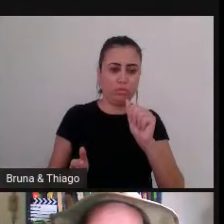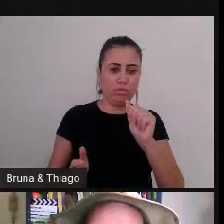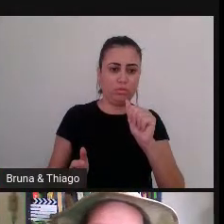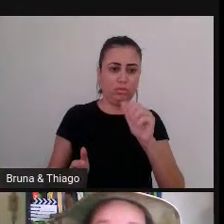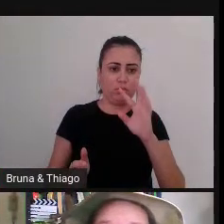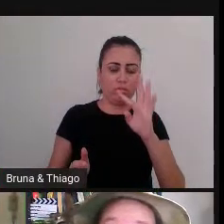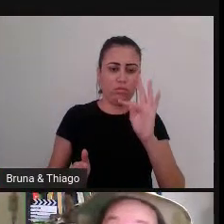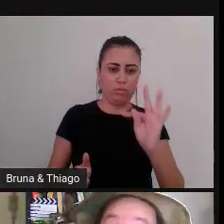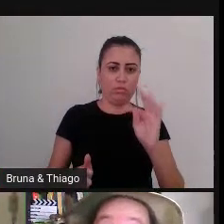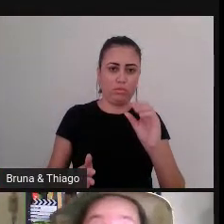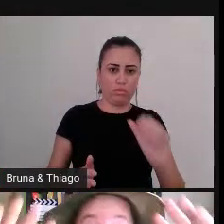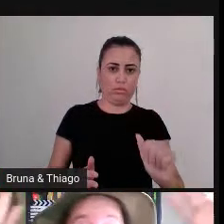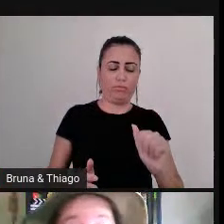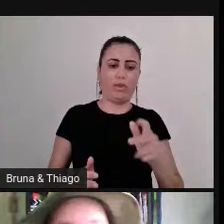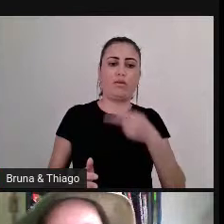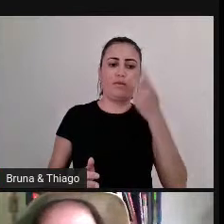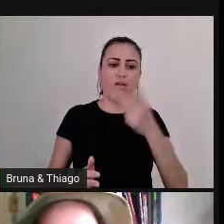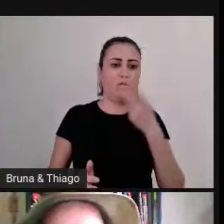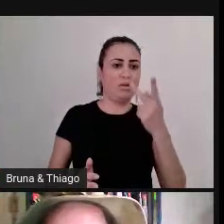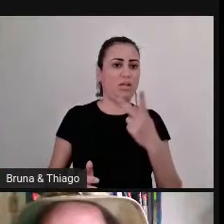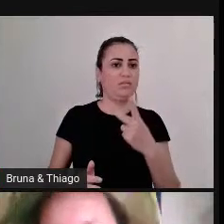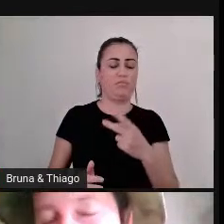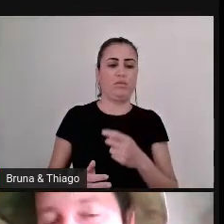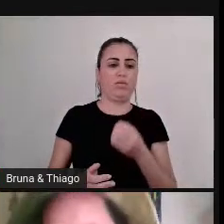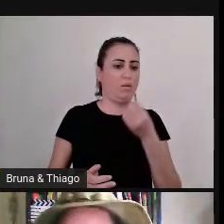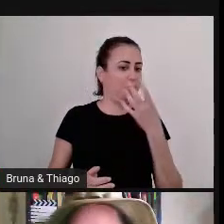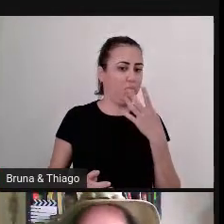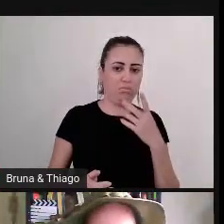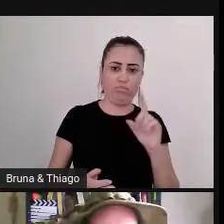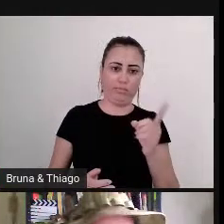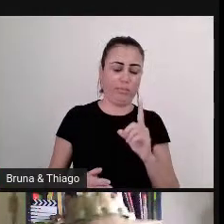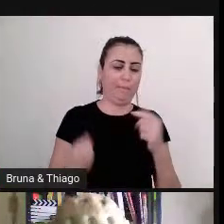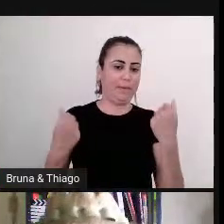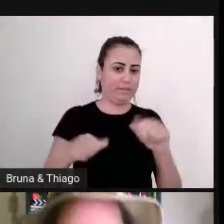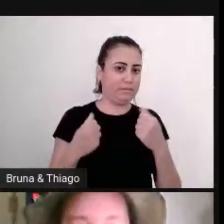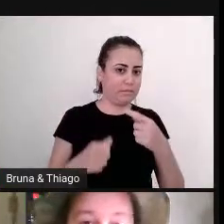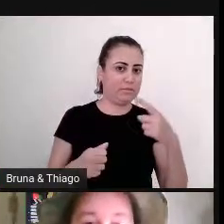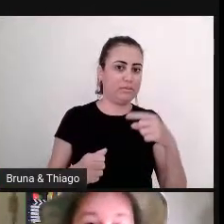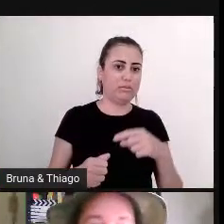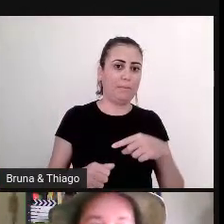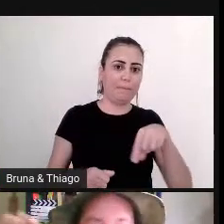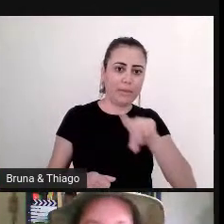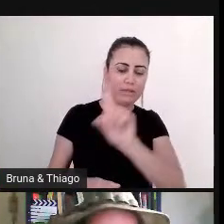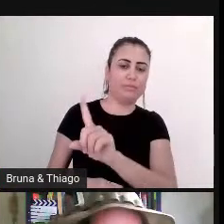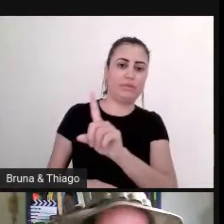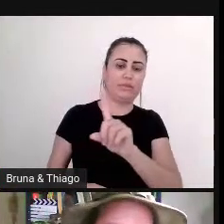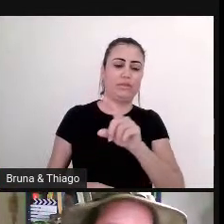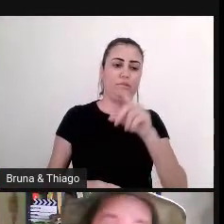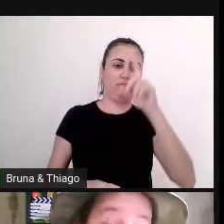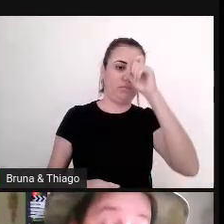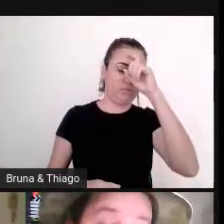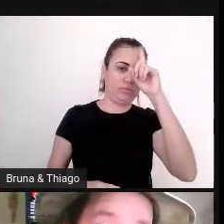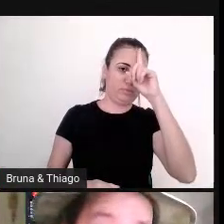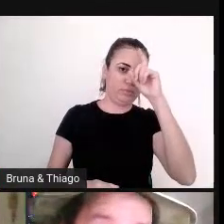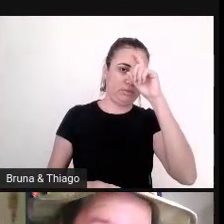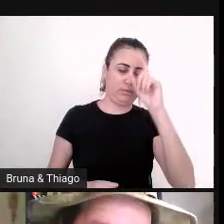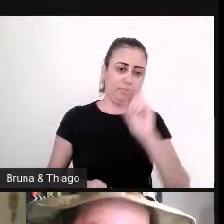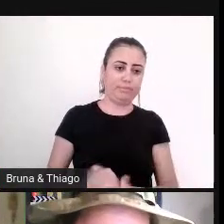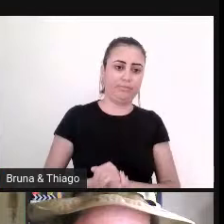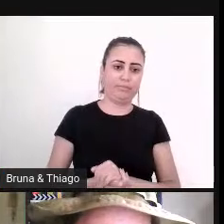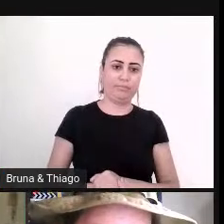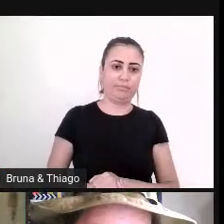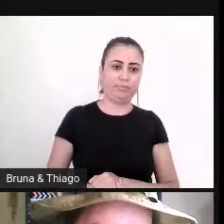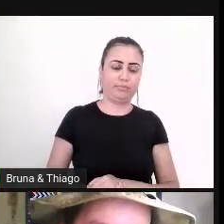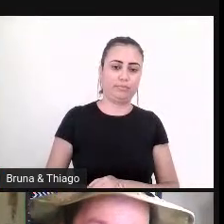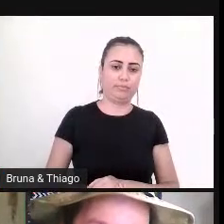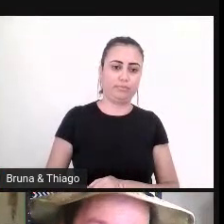coletar. Ah, agora eu fiz assistir a palestra do Flávio, agora estou apto para ali pegar os bichos, vou sair sendo um capturador de bicho. Tem que ter autorização do Ibama